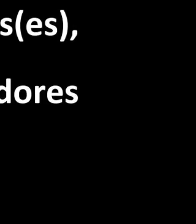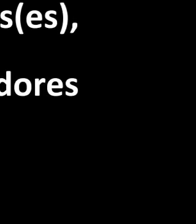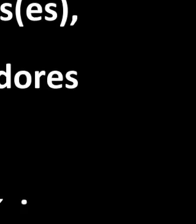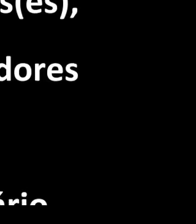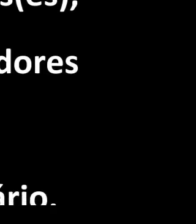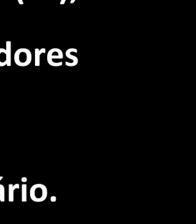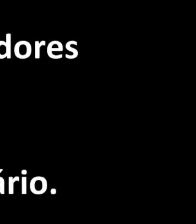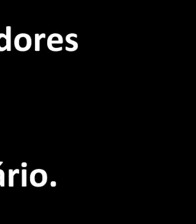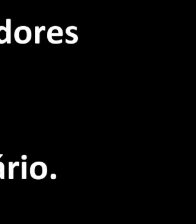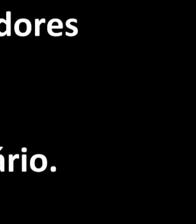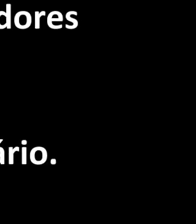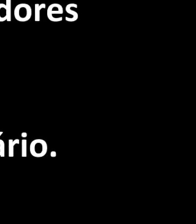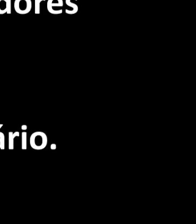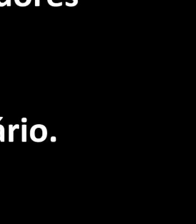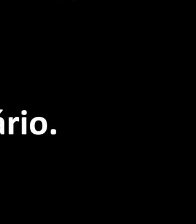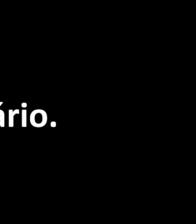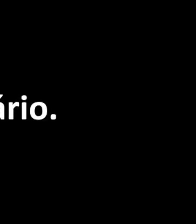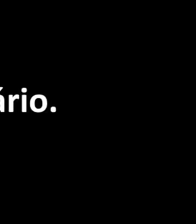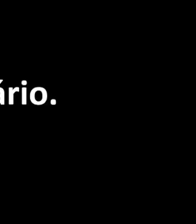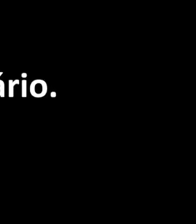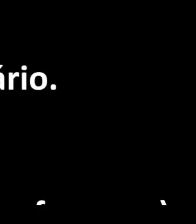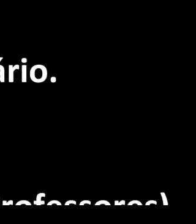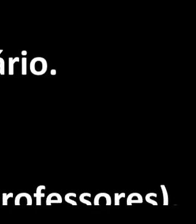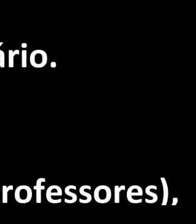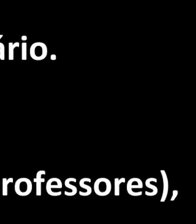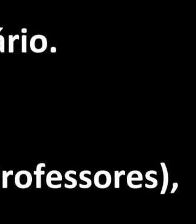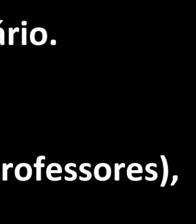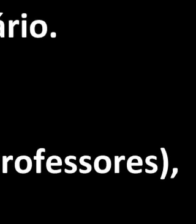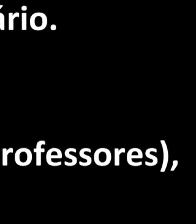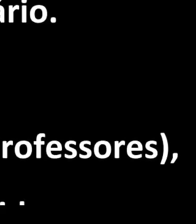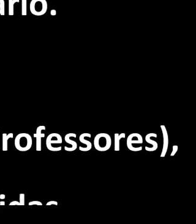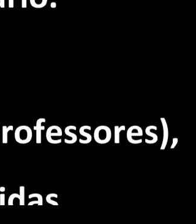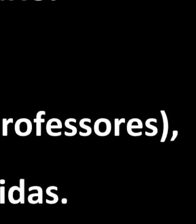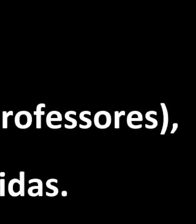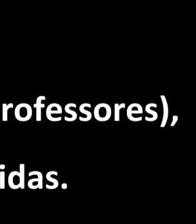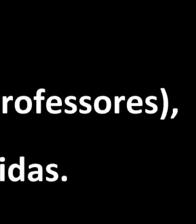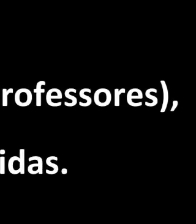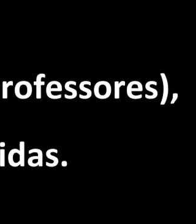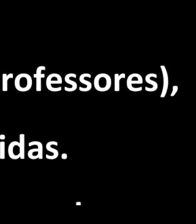Tchau!